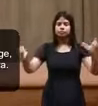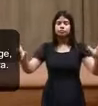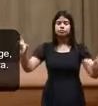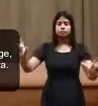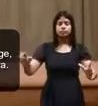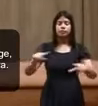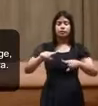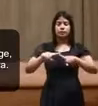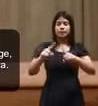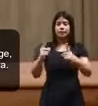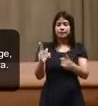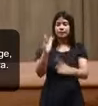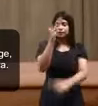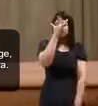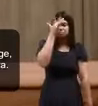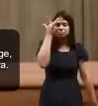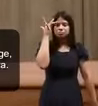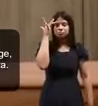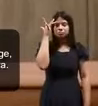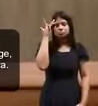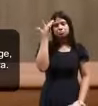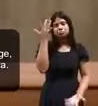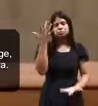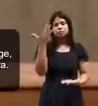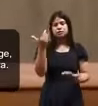Mas os que não tiveram o prazer de João,